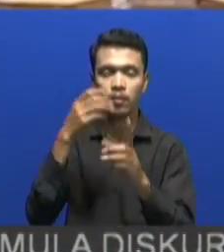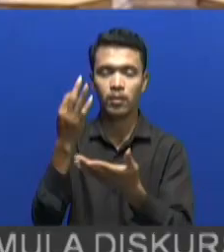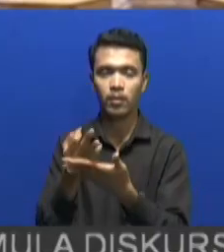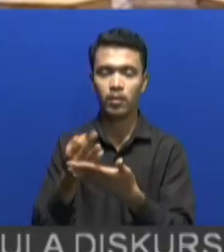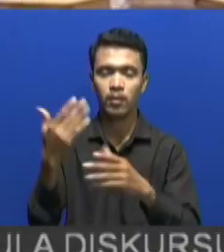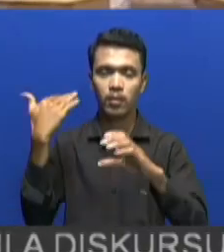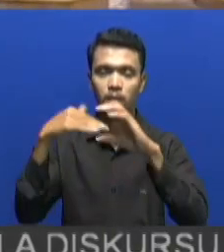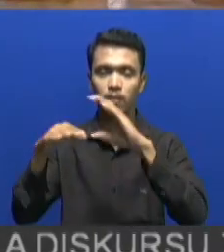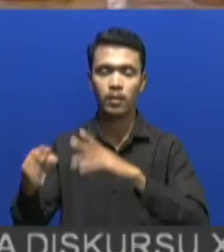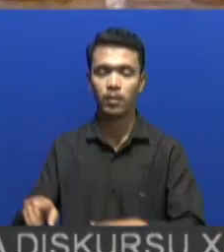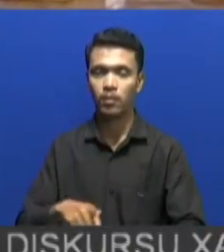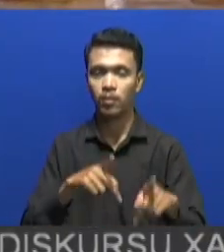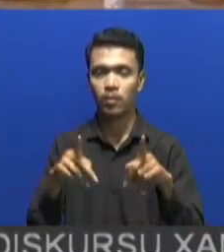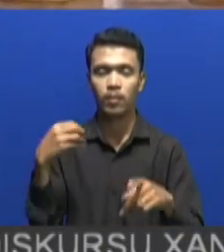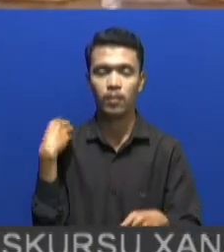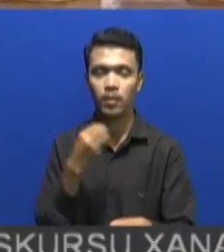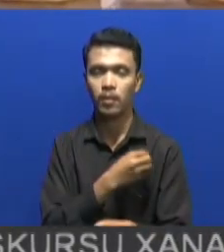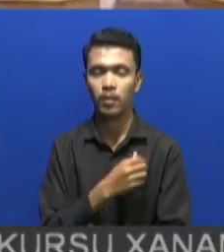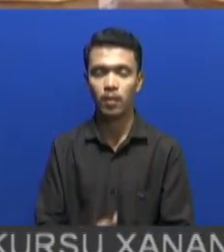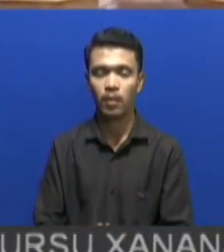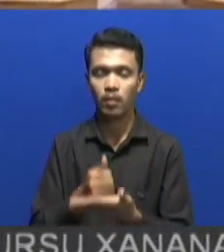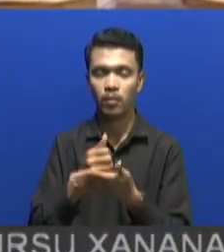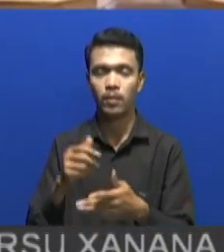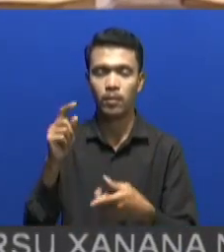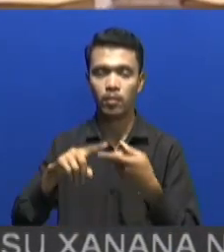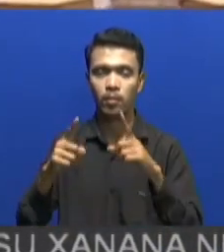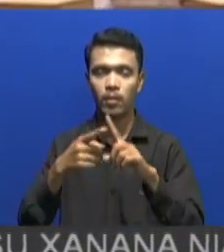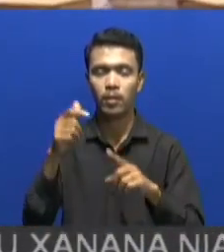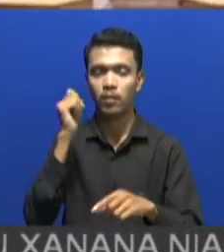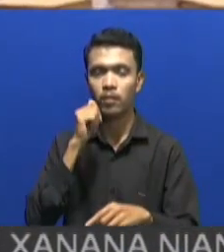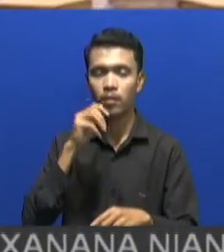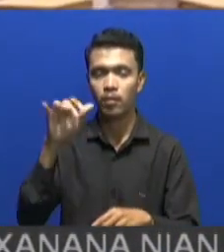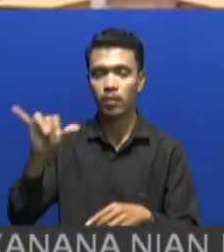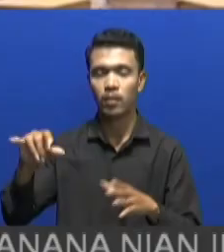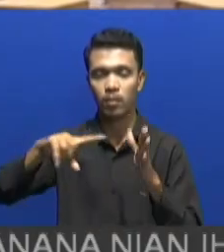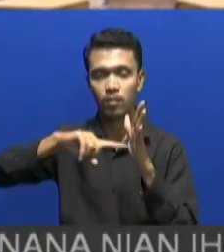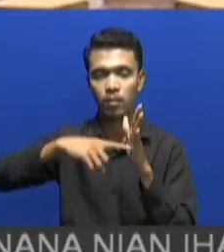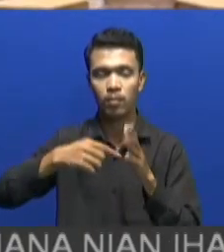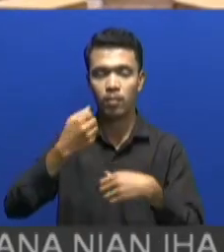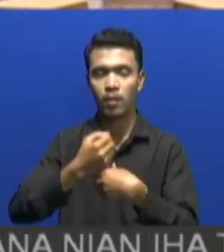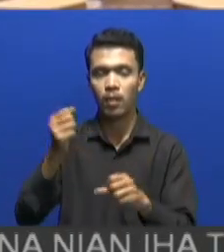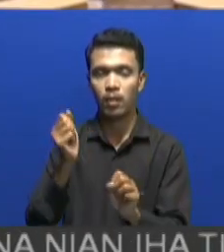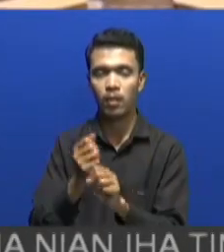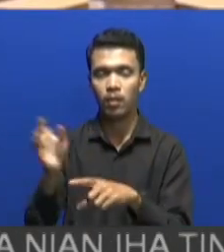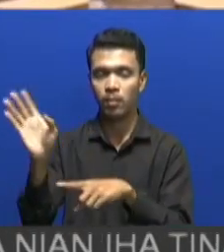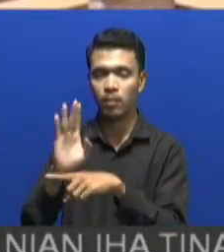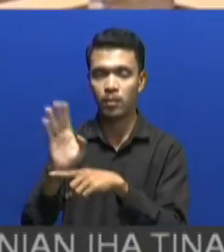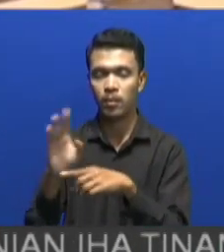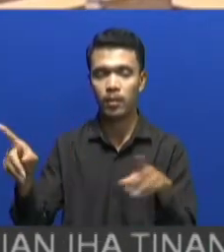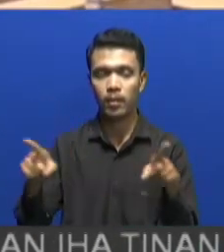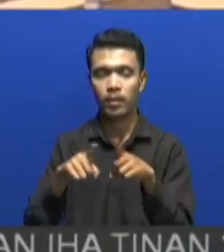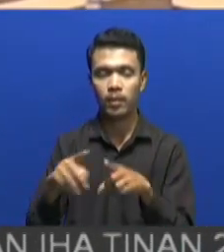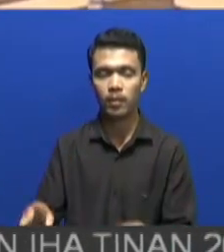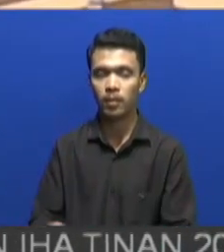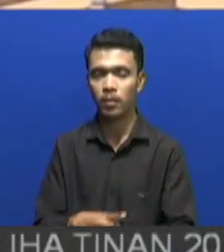transferensia publika nebe mak kita apoyu bayi na feto sir nebe mak persija to halo inisia nia negosio nomo sa forsa nia negosio ne ane san dalang ida